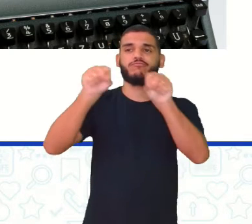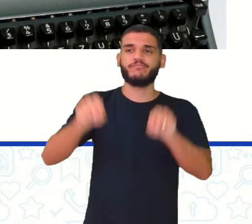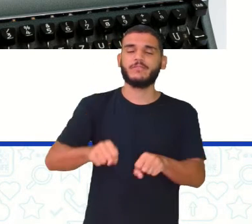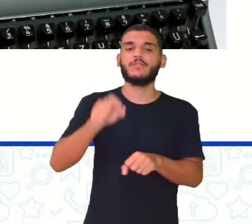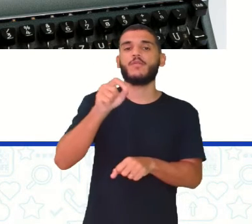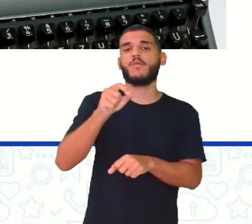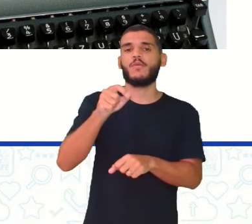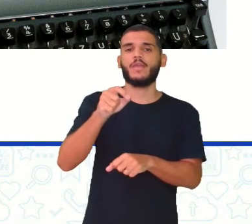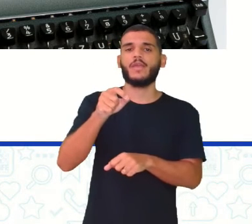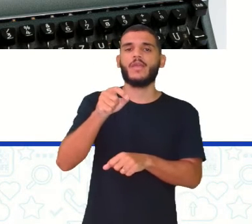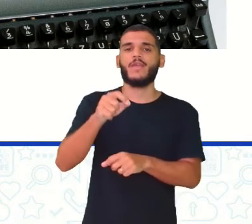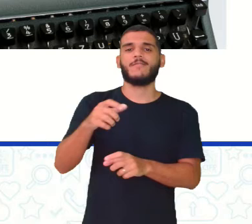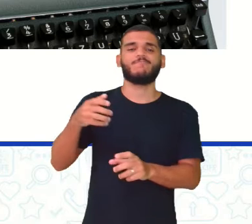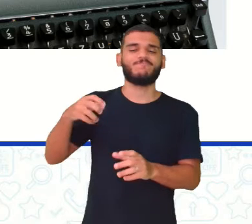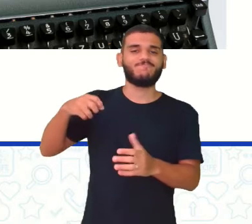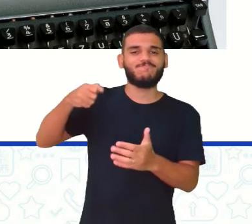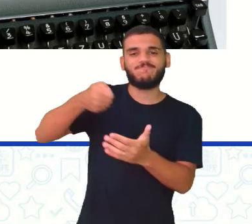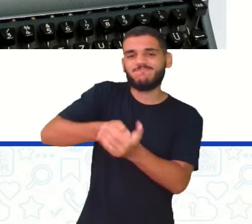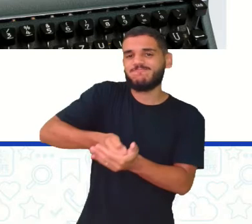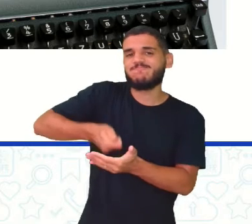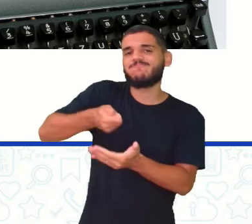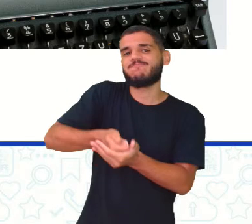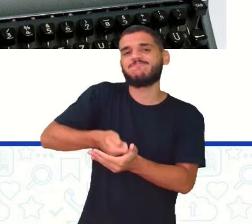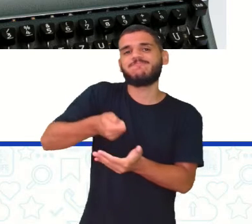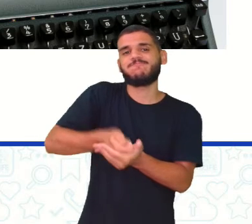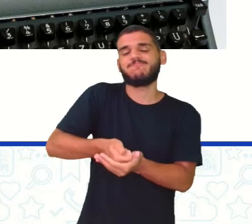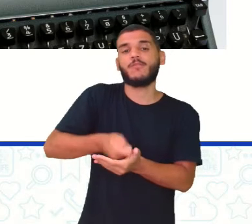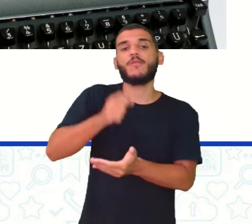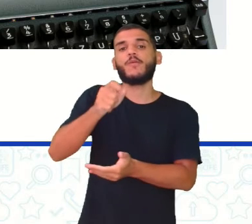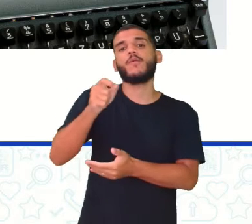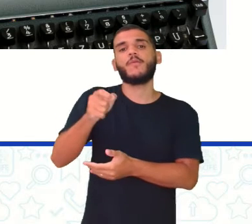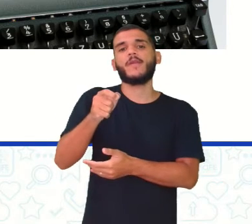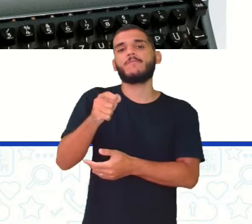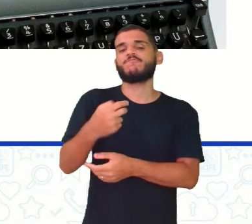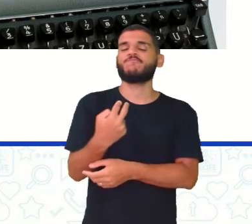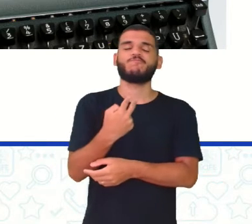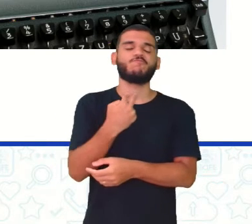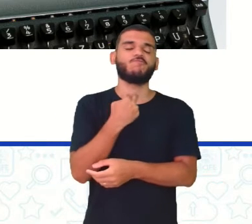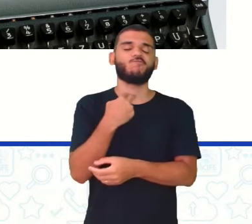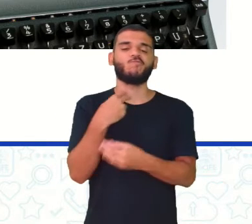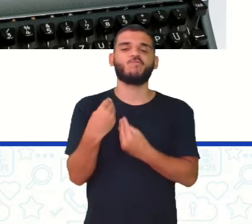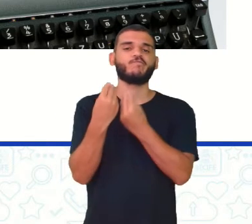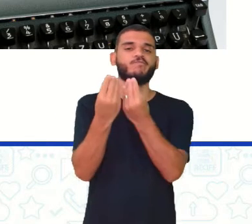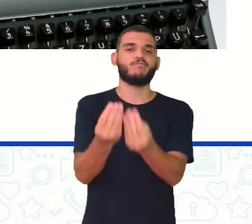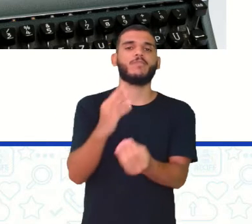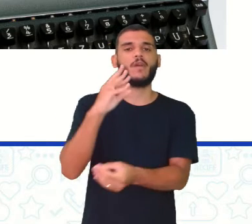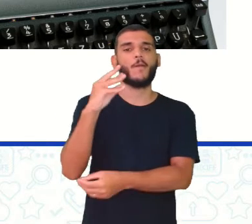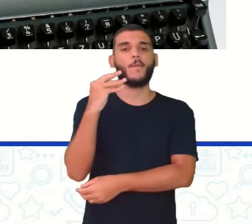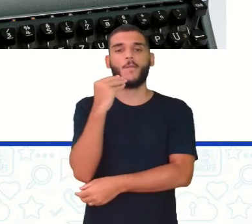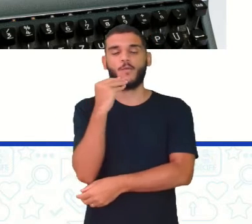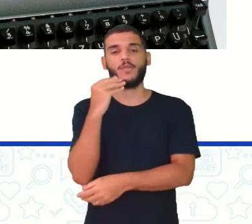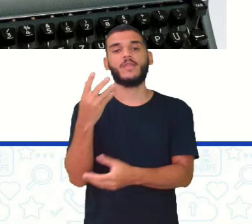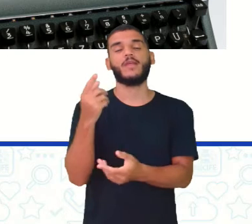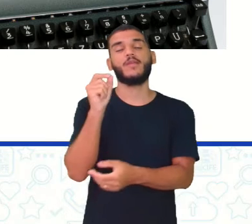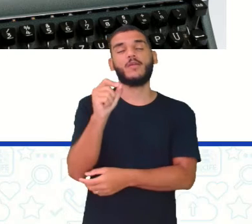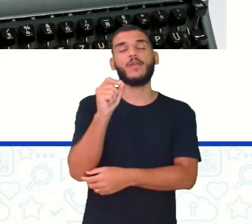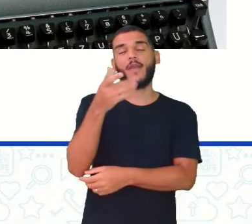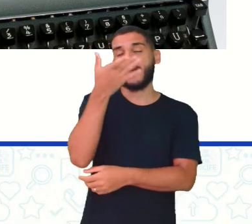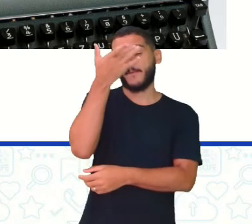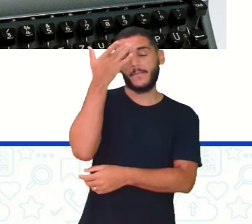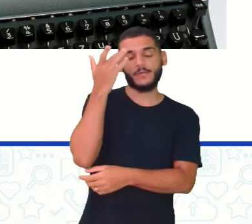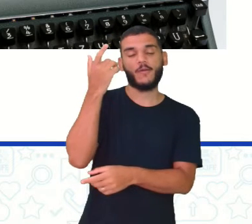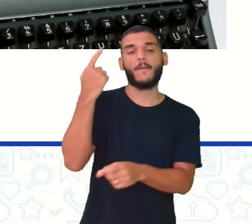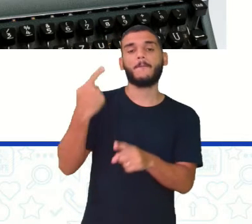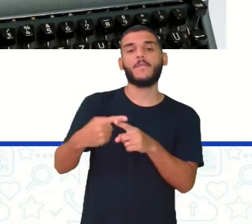de opressão que nega a oportunidade a grupos por conta da sua cor de pele, né? Uma